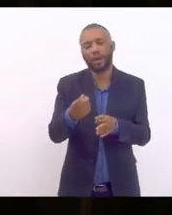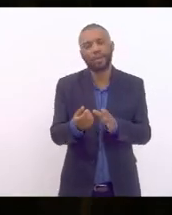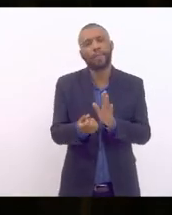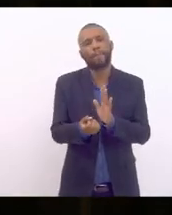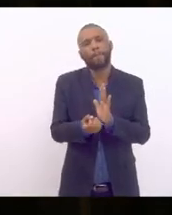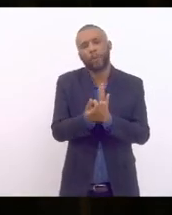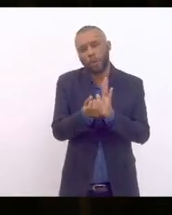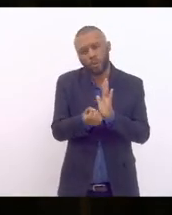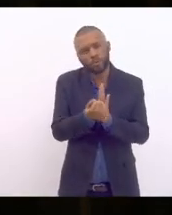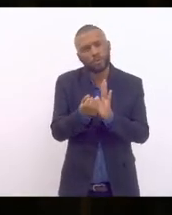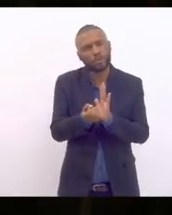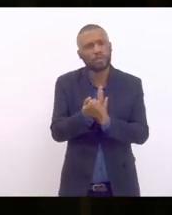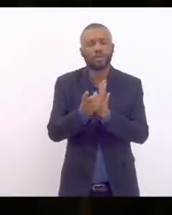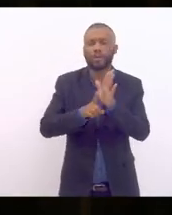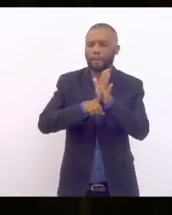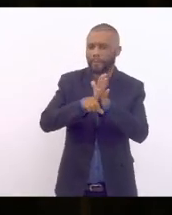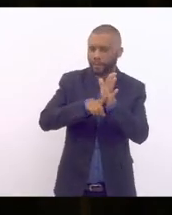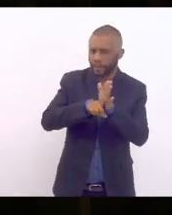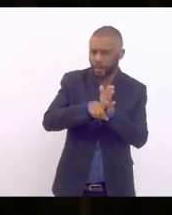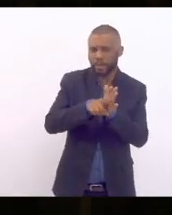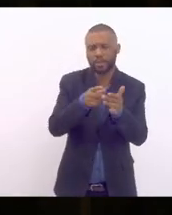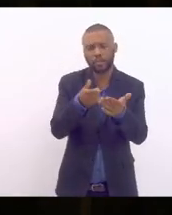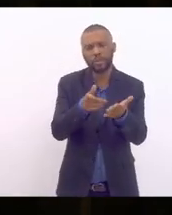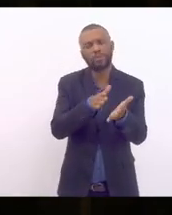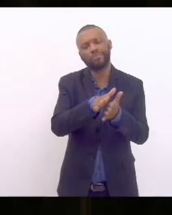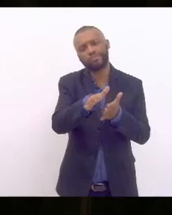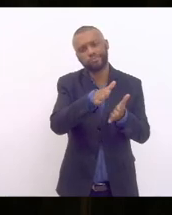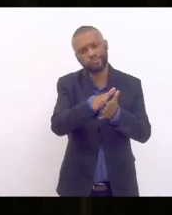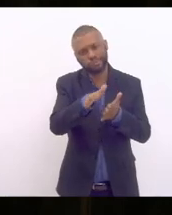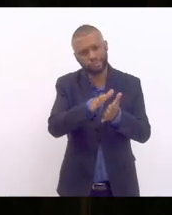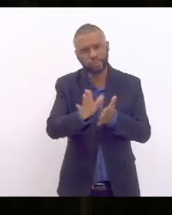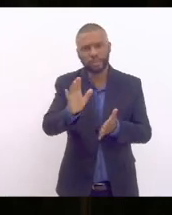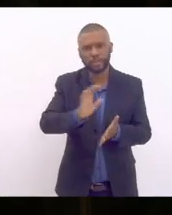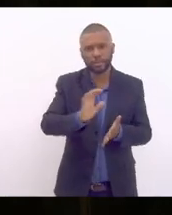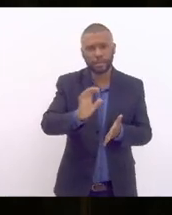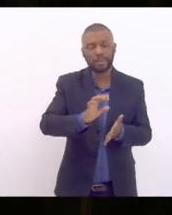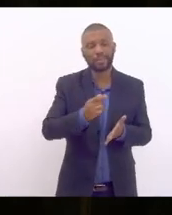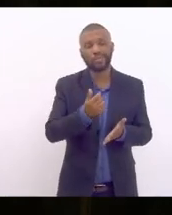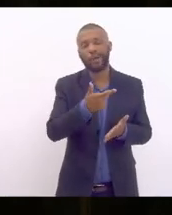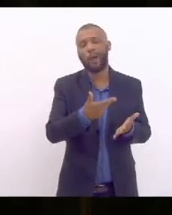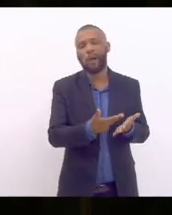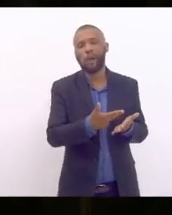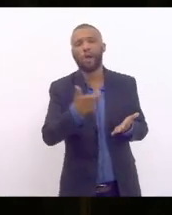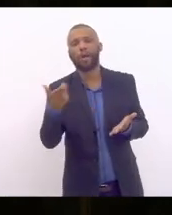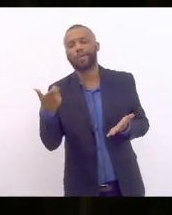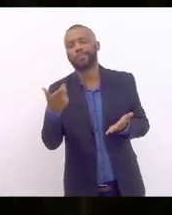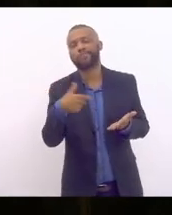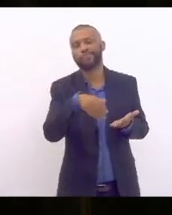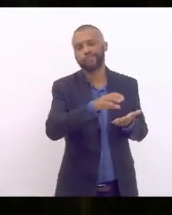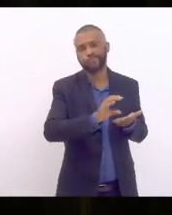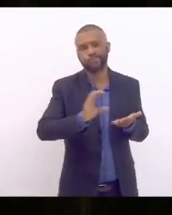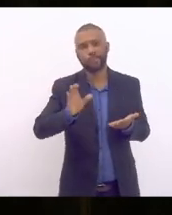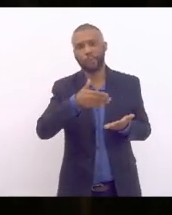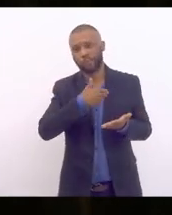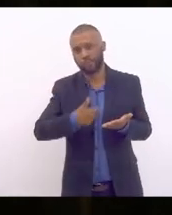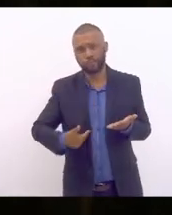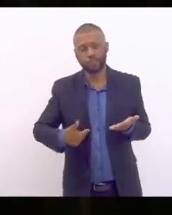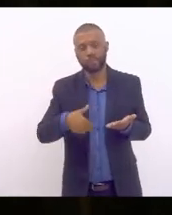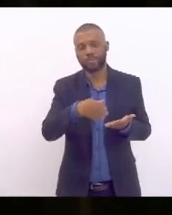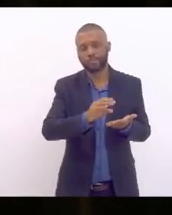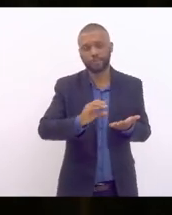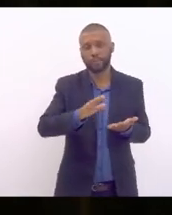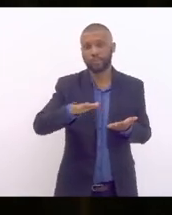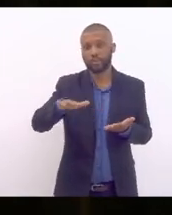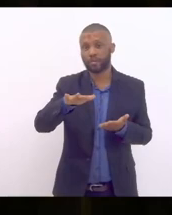produção científica das universidades que esse dinheiro seja surrupiado para os cofres públicos E que sejam colocados